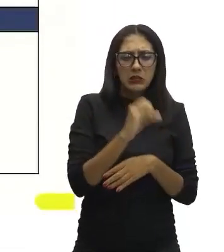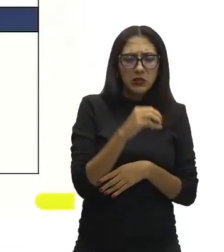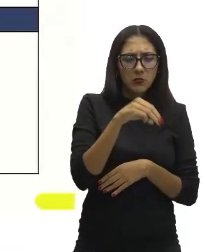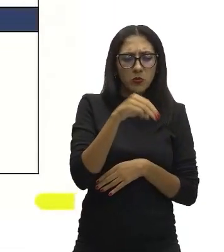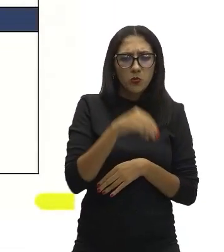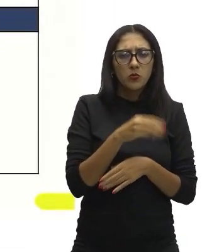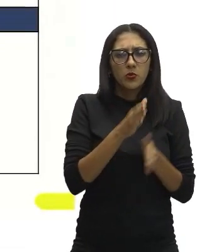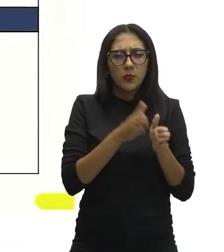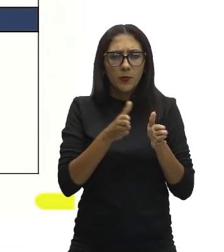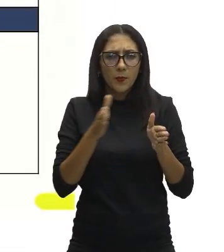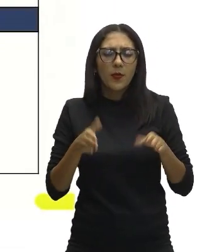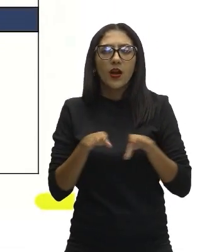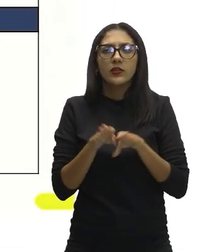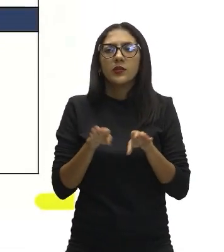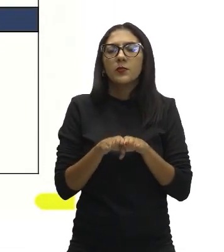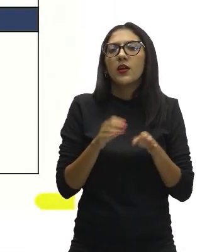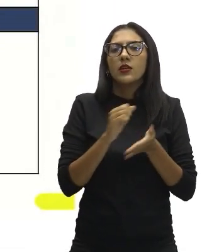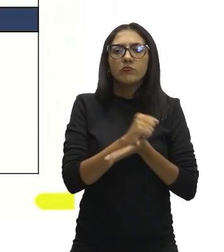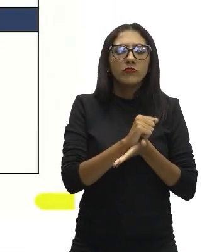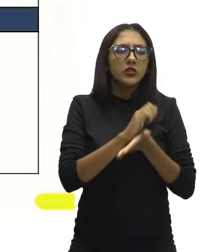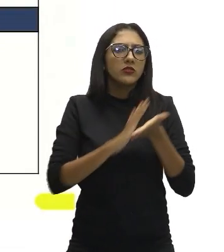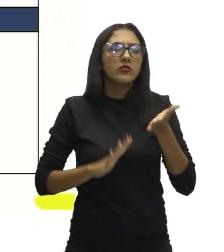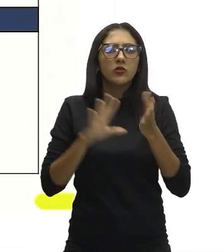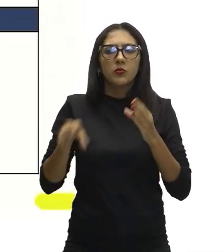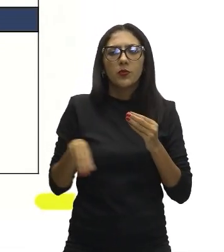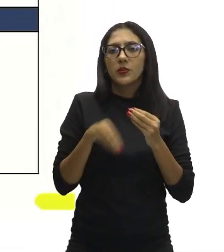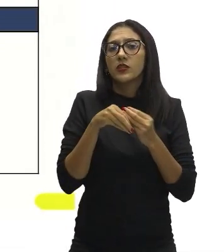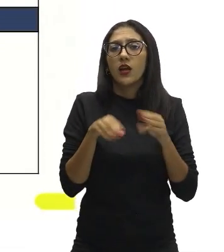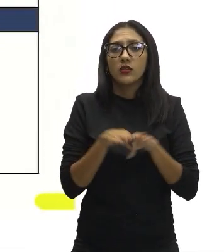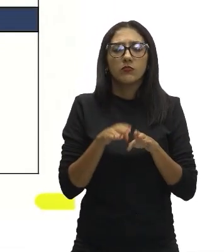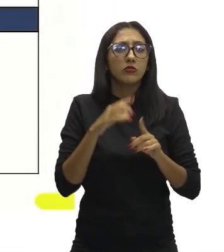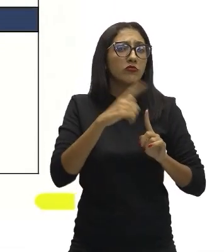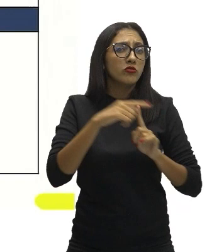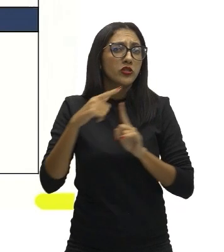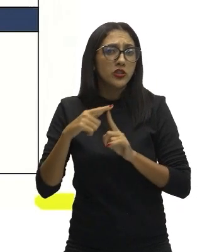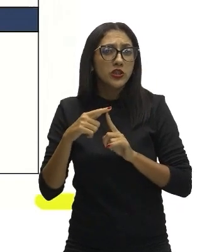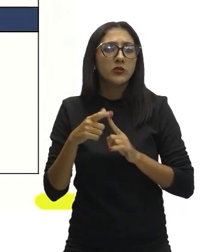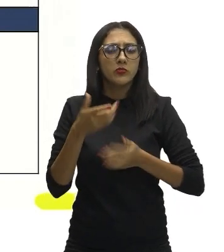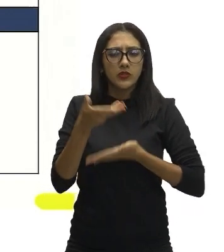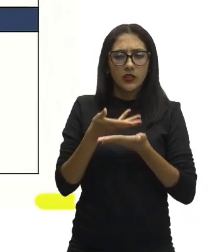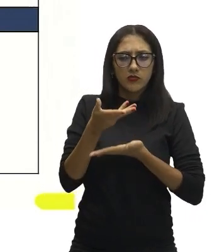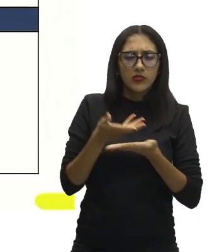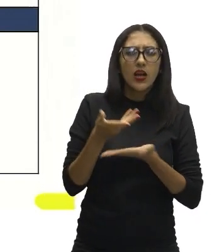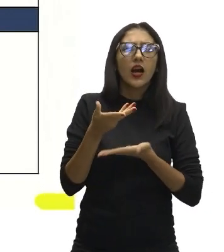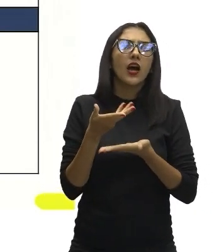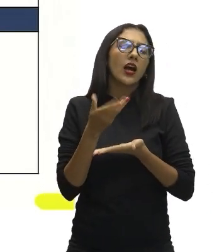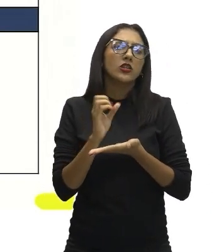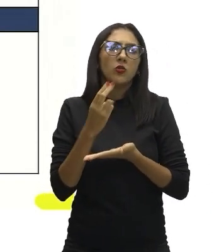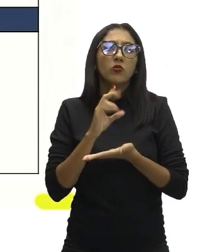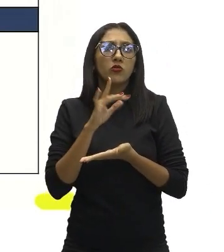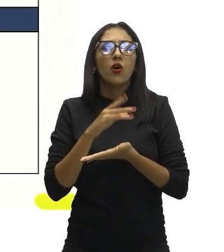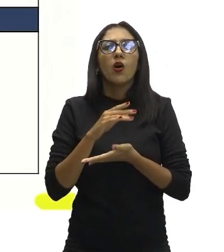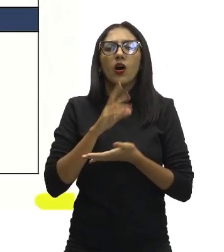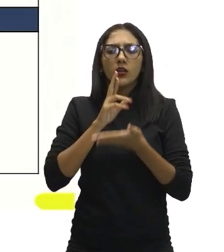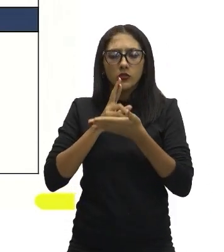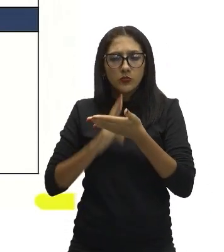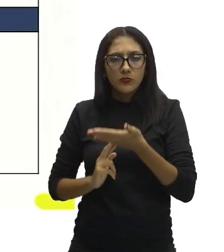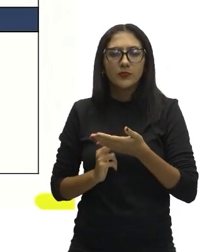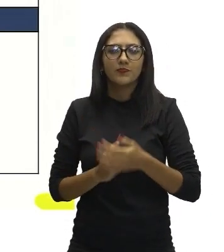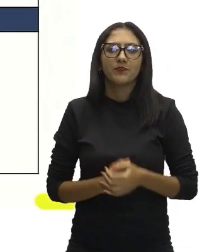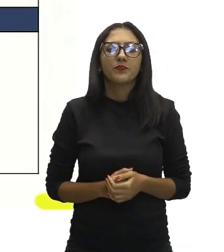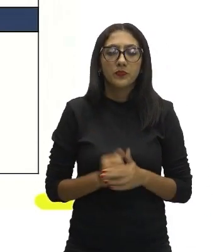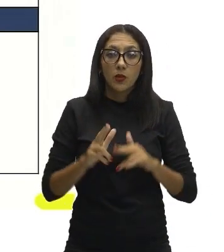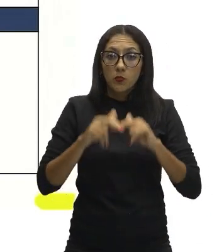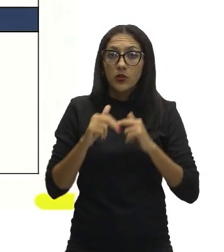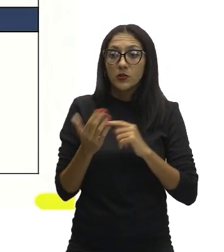momentos, atividades complementares, qual é o tipo de atividade, não é isso? Então, por isso a gente salienta e tenta mostrar para o professor a importância